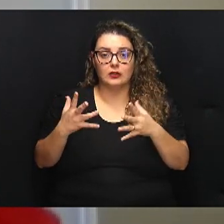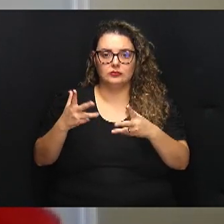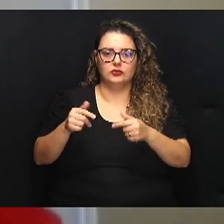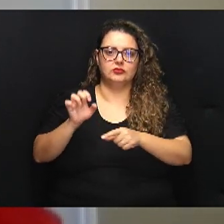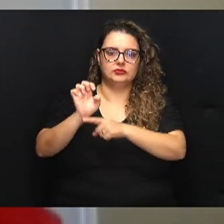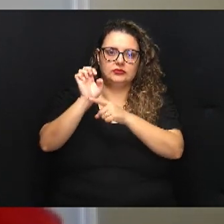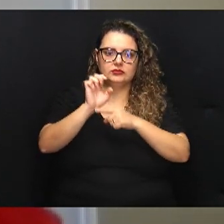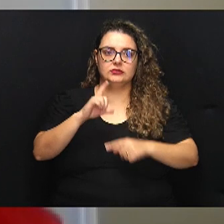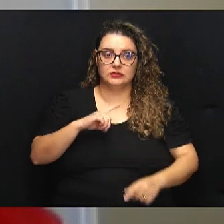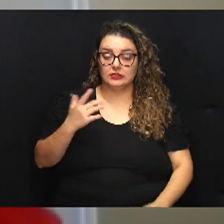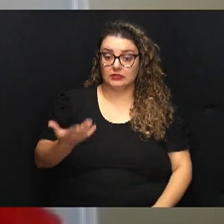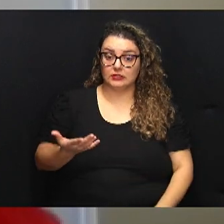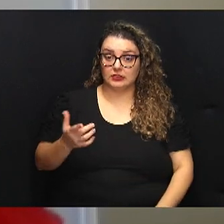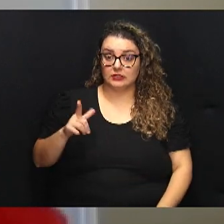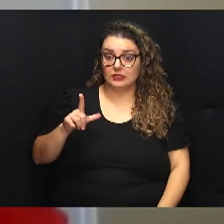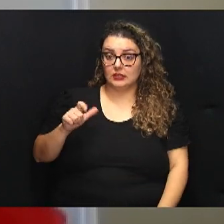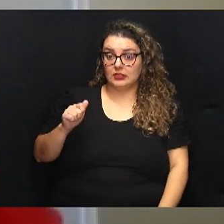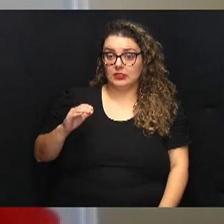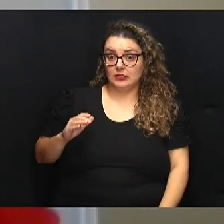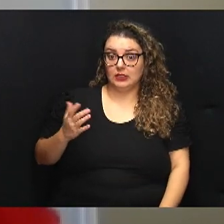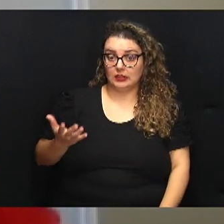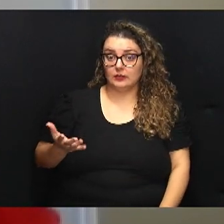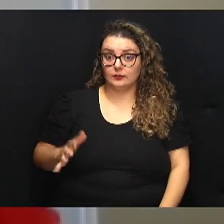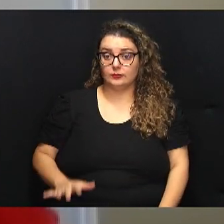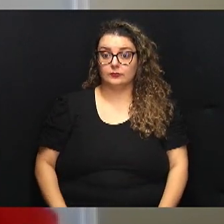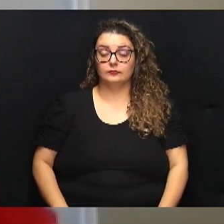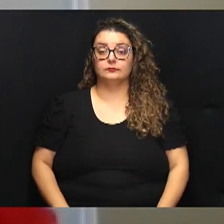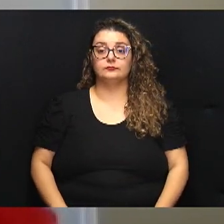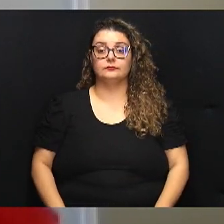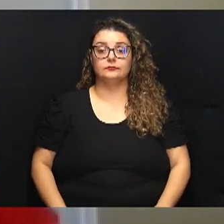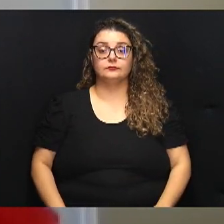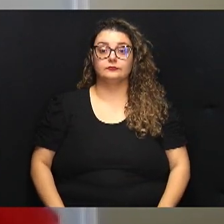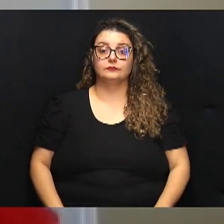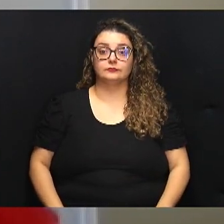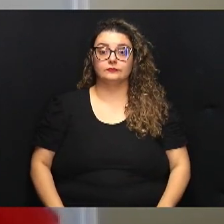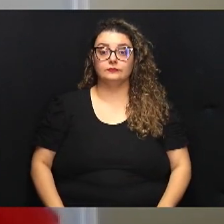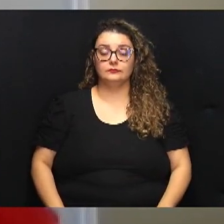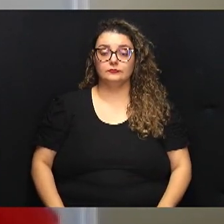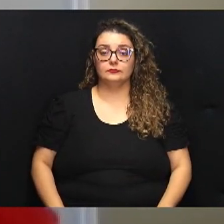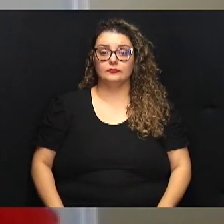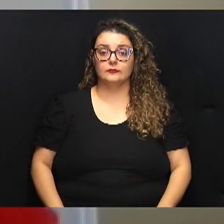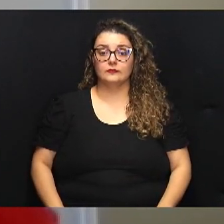estados que possuem a LAC. E que